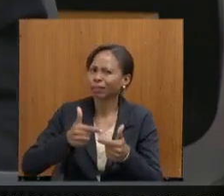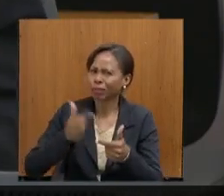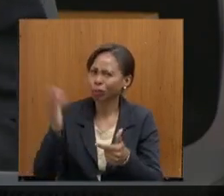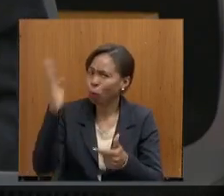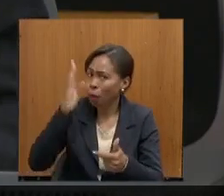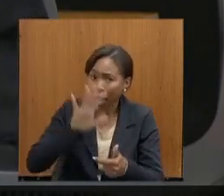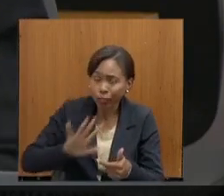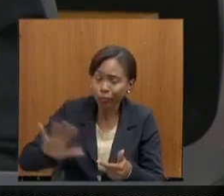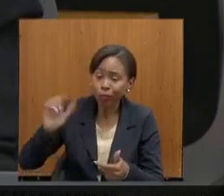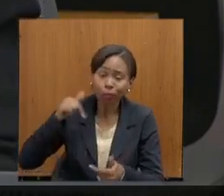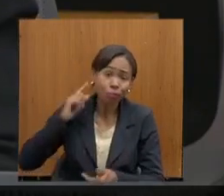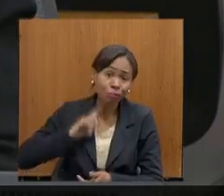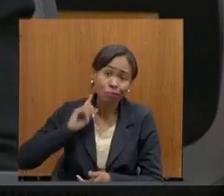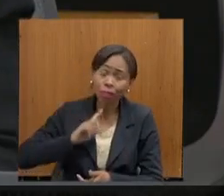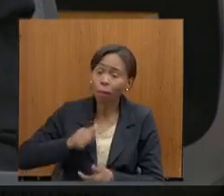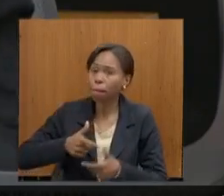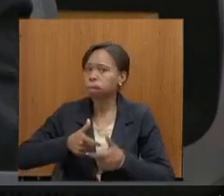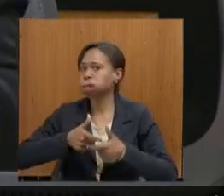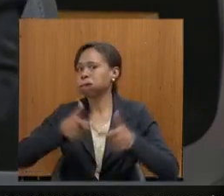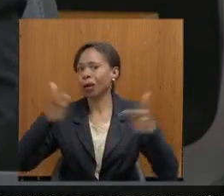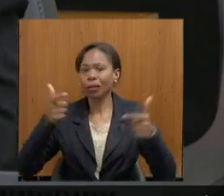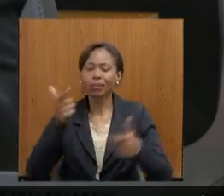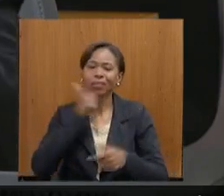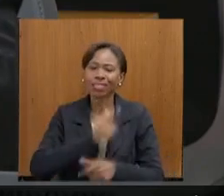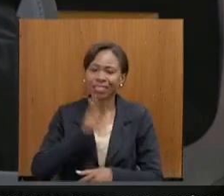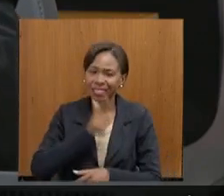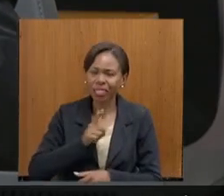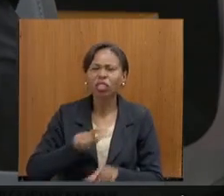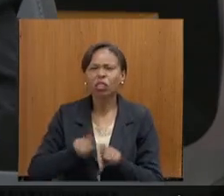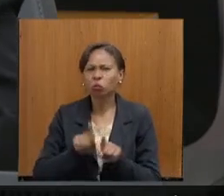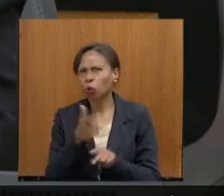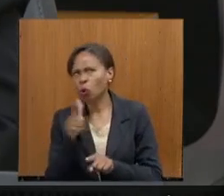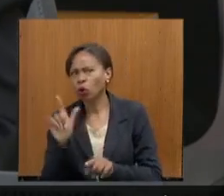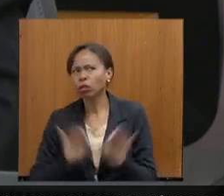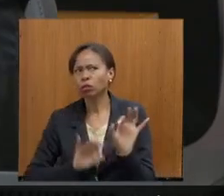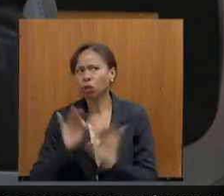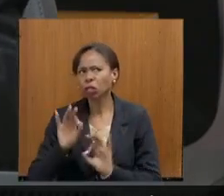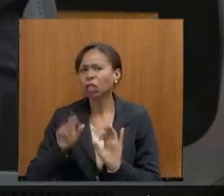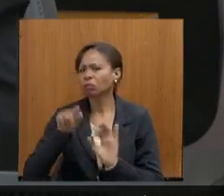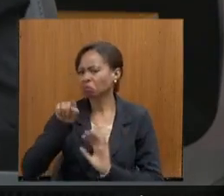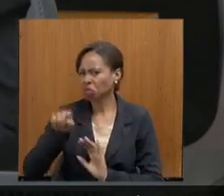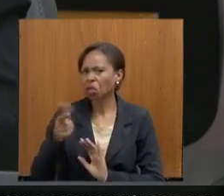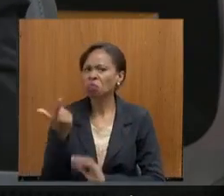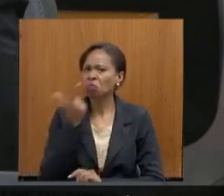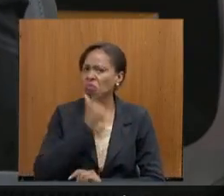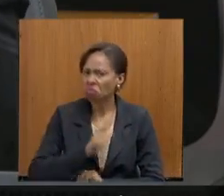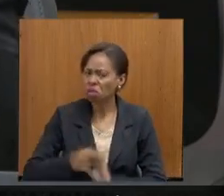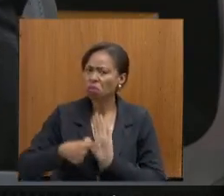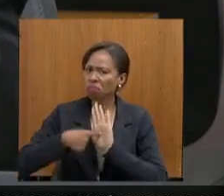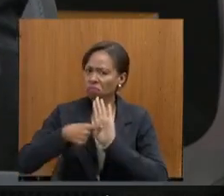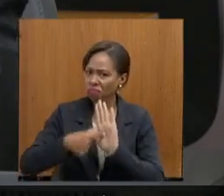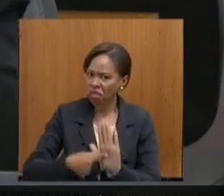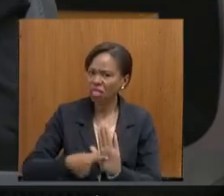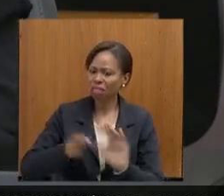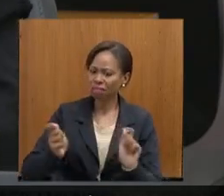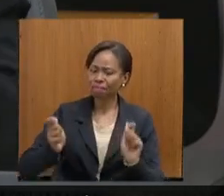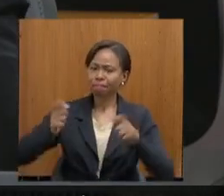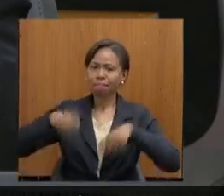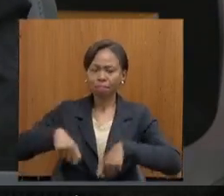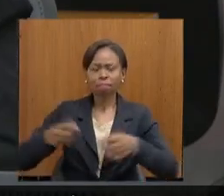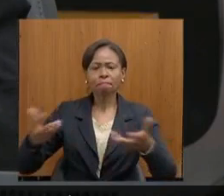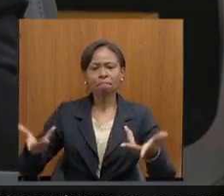temos tantos projetos que vossa excelência conseguiu aposentar na sua pauta tão capacitadas botão